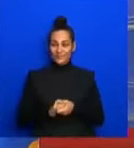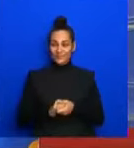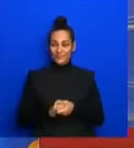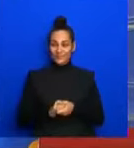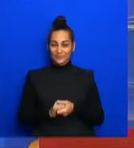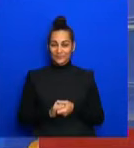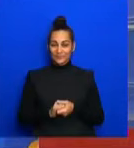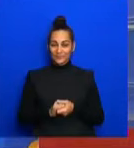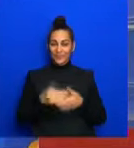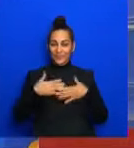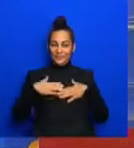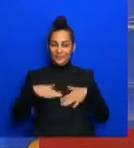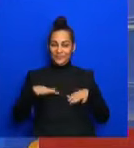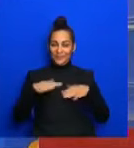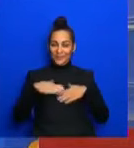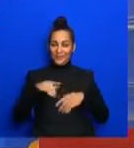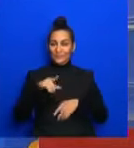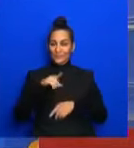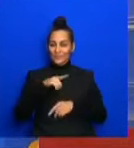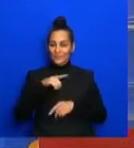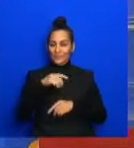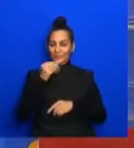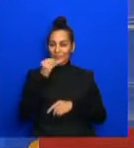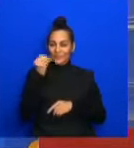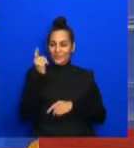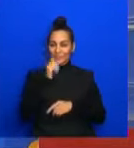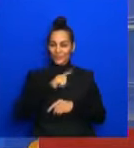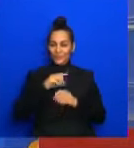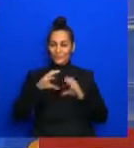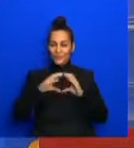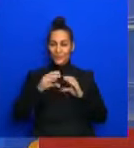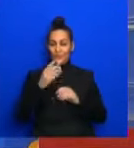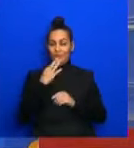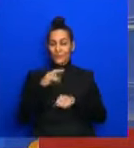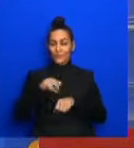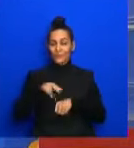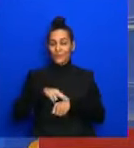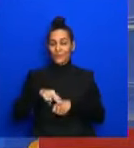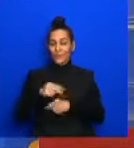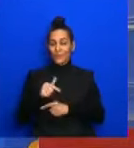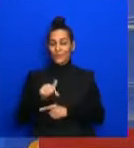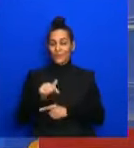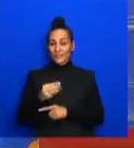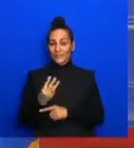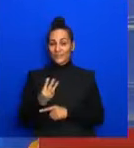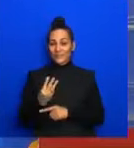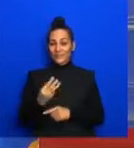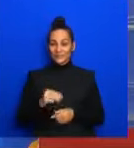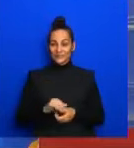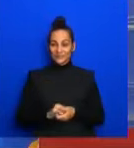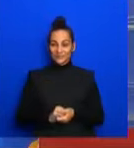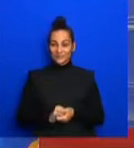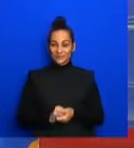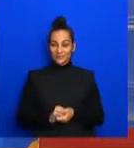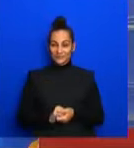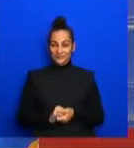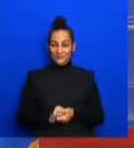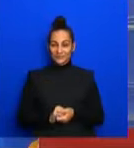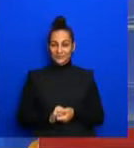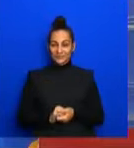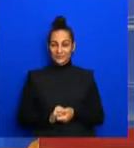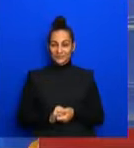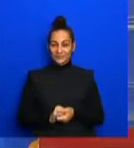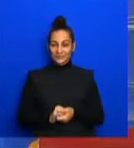63. Calma, você ainda tem chances. Bola verde, 73. Verde, número